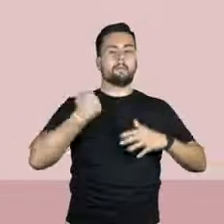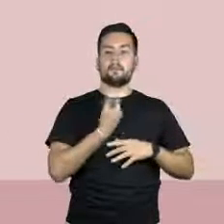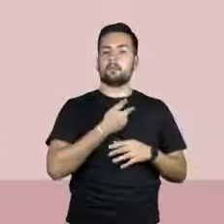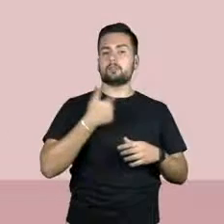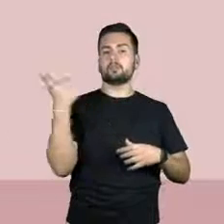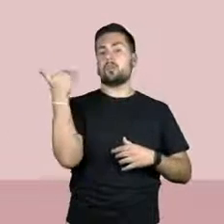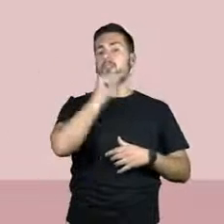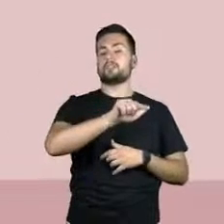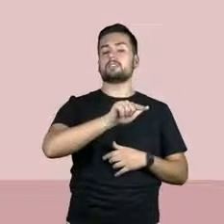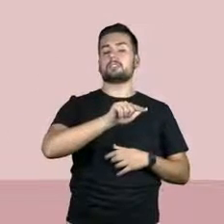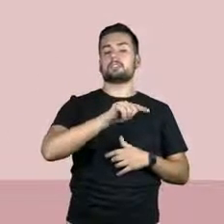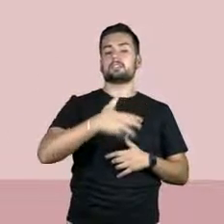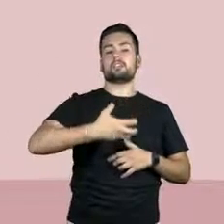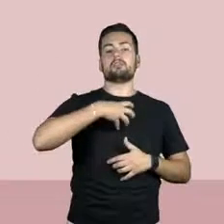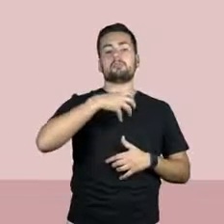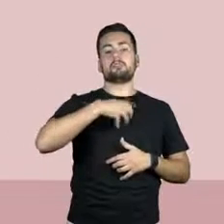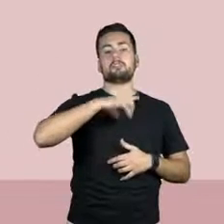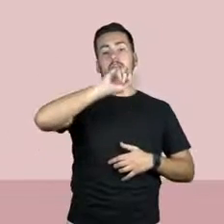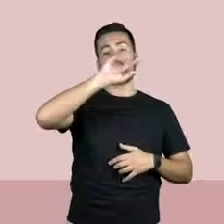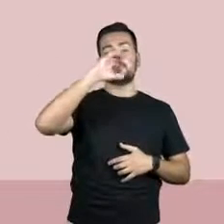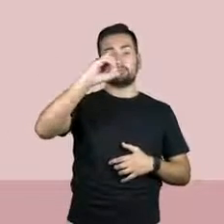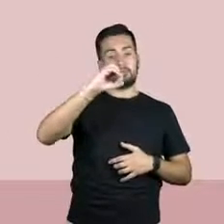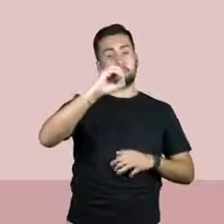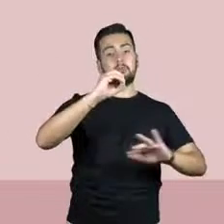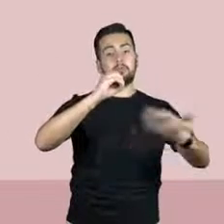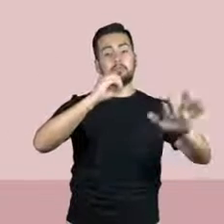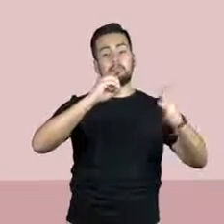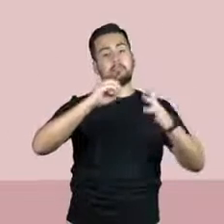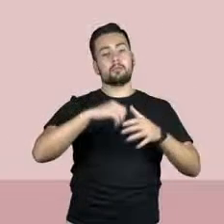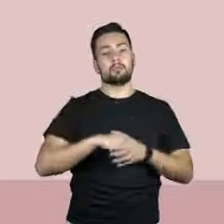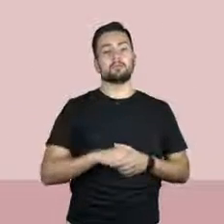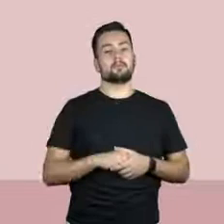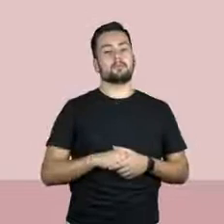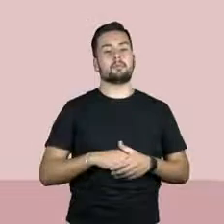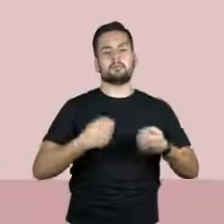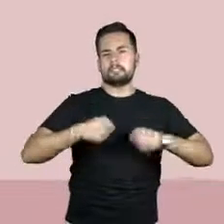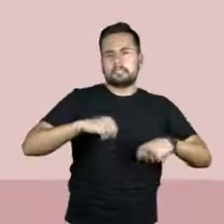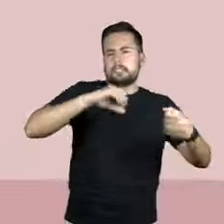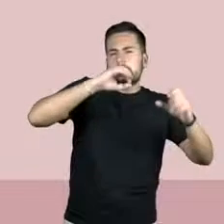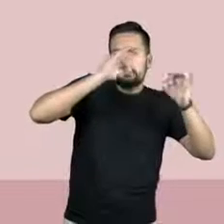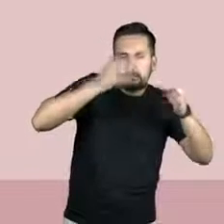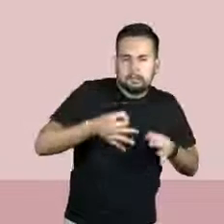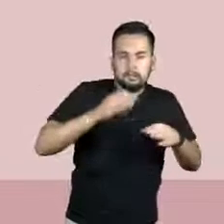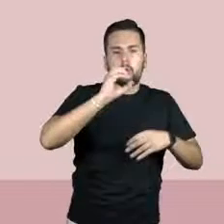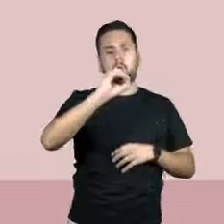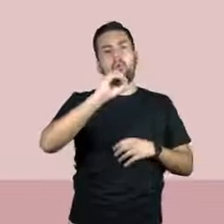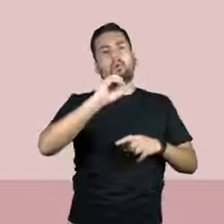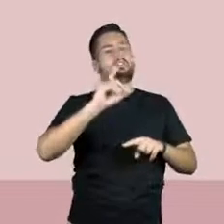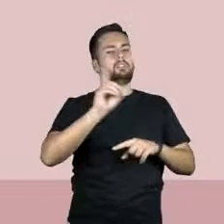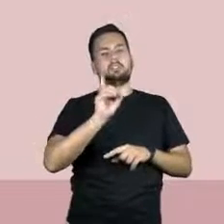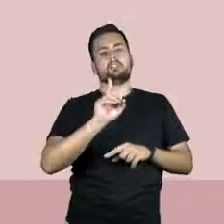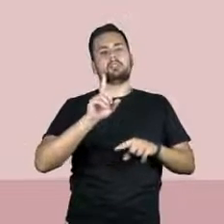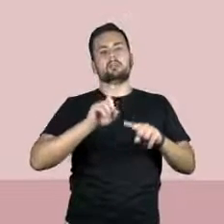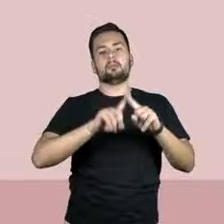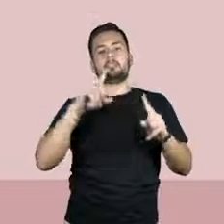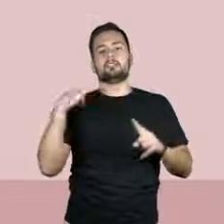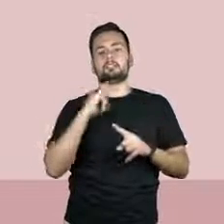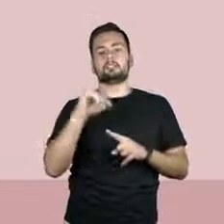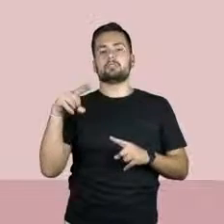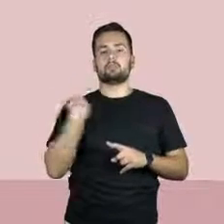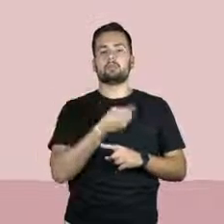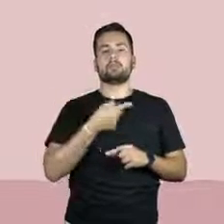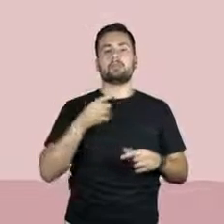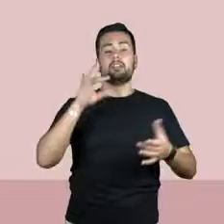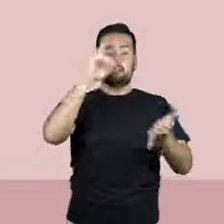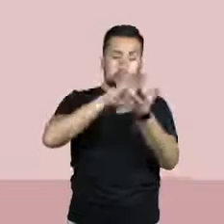aproximar isso em um formato talvez circular. Não necessariamente precisa ser circular. Na verdade, se a gente for buscar na realidade, pode ser